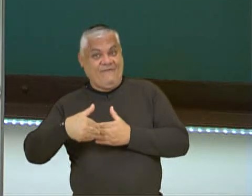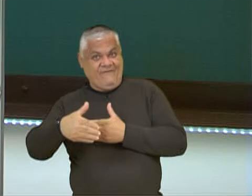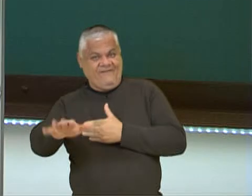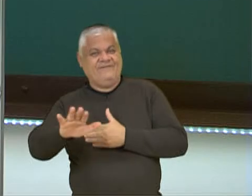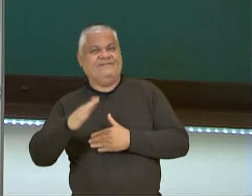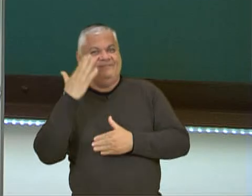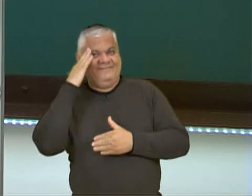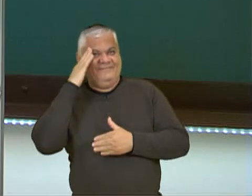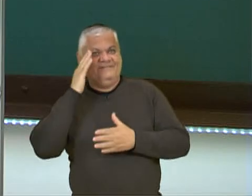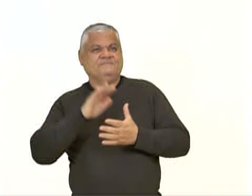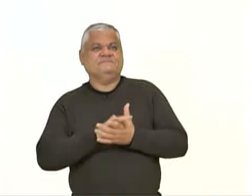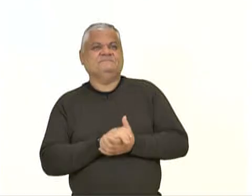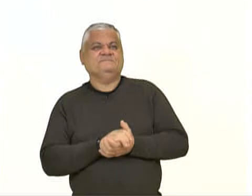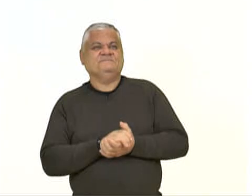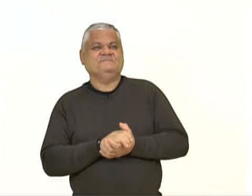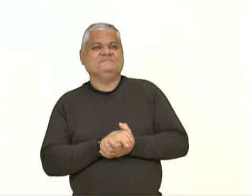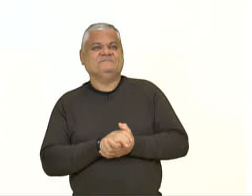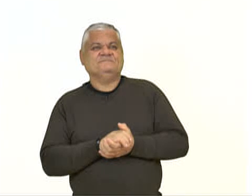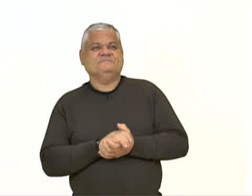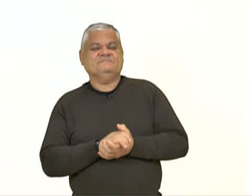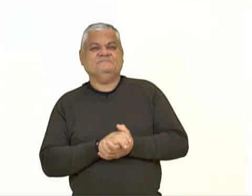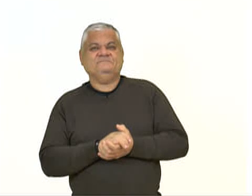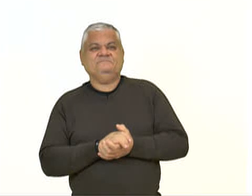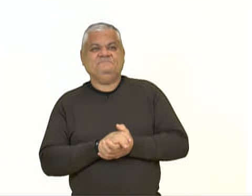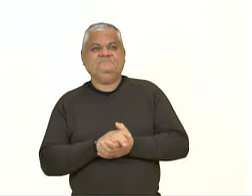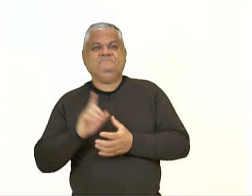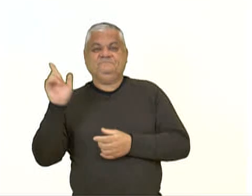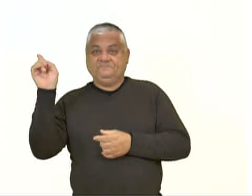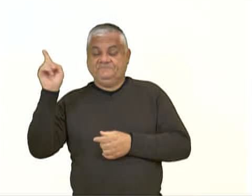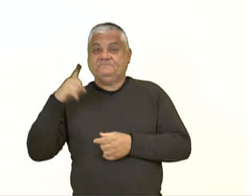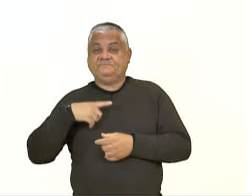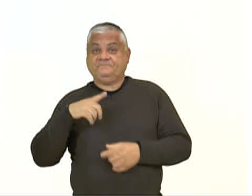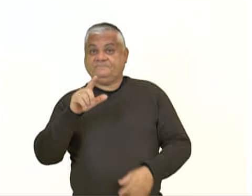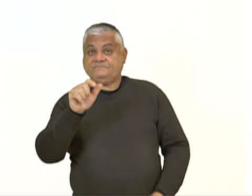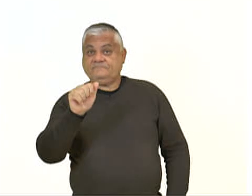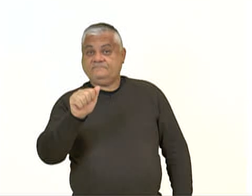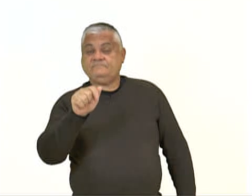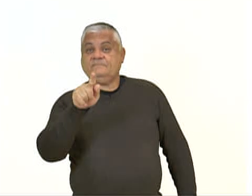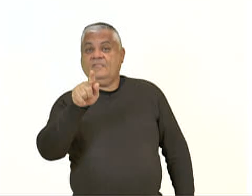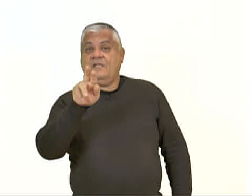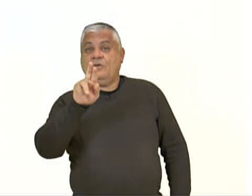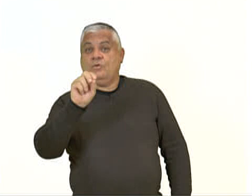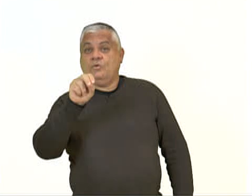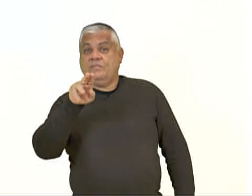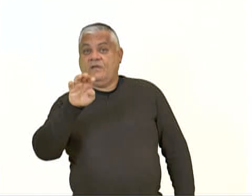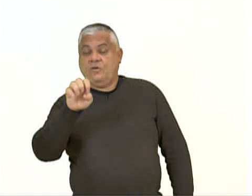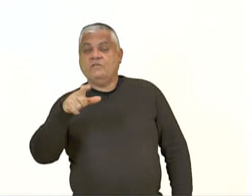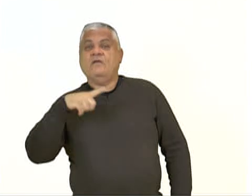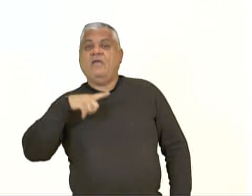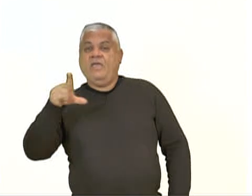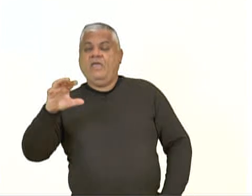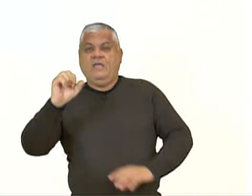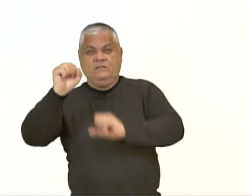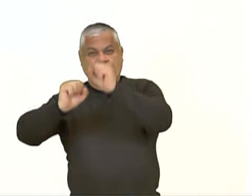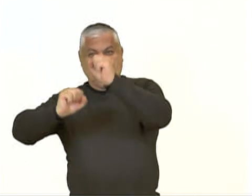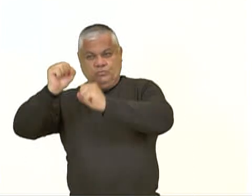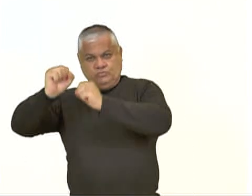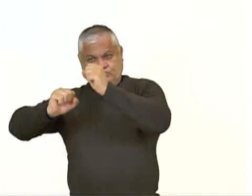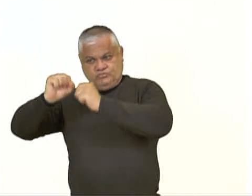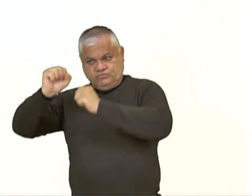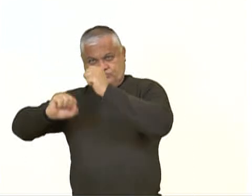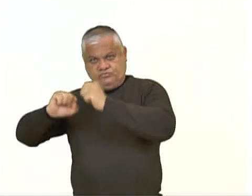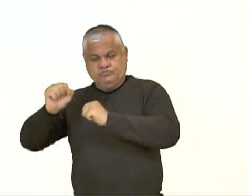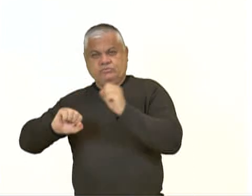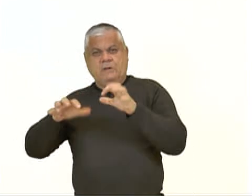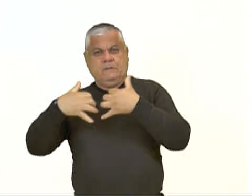a respeito. Aí a gente vai ter, né? O agronegócio abrange atividades das agroindústrias, fabricação